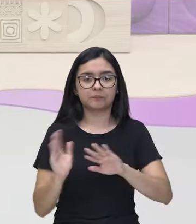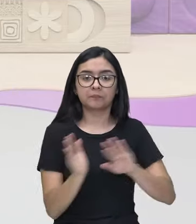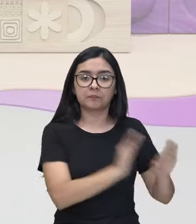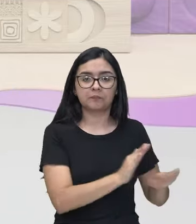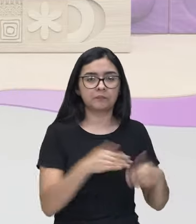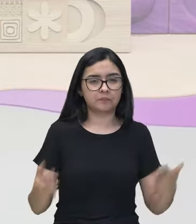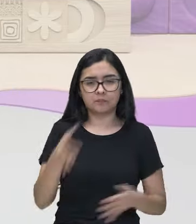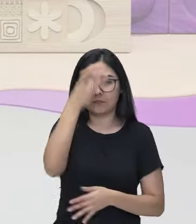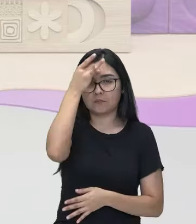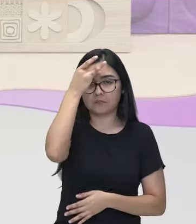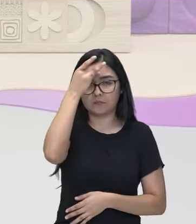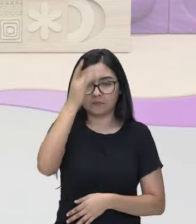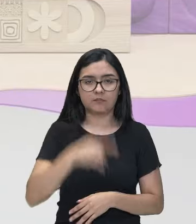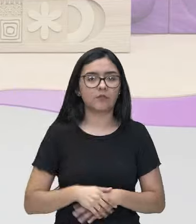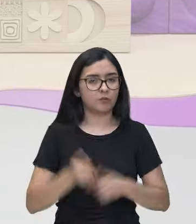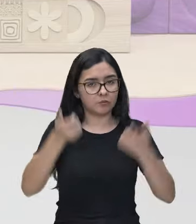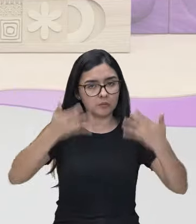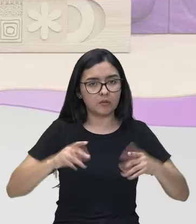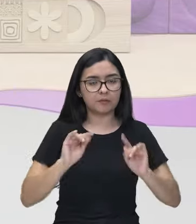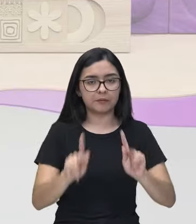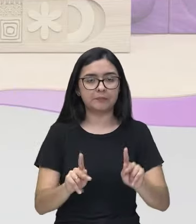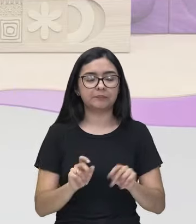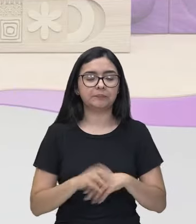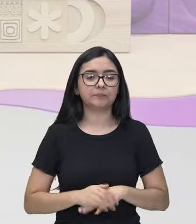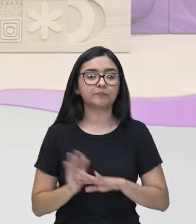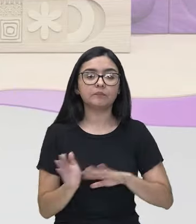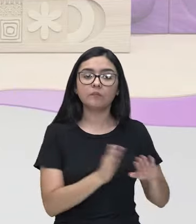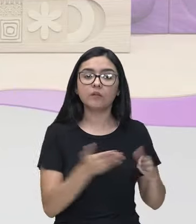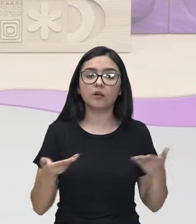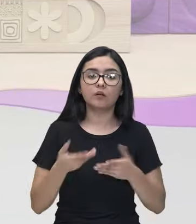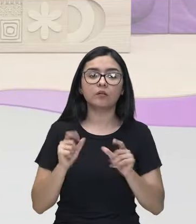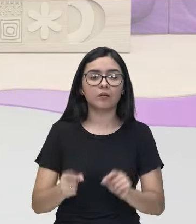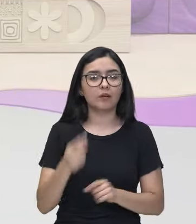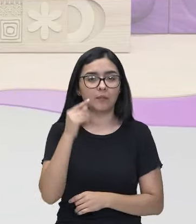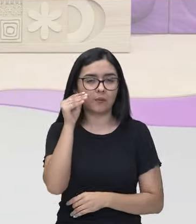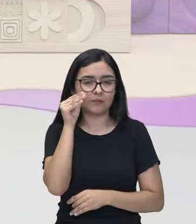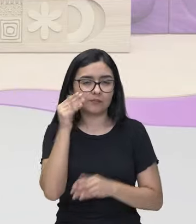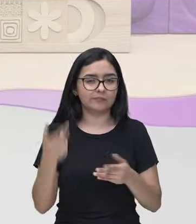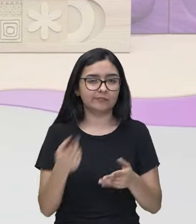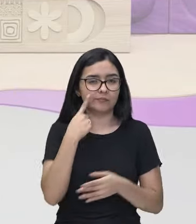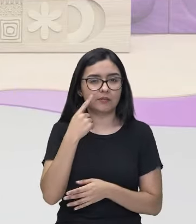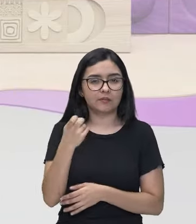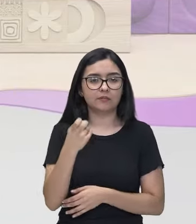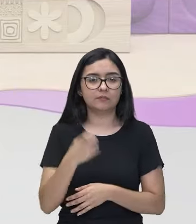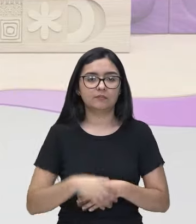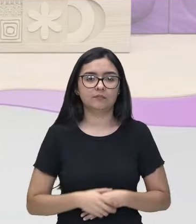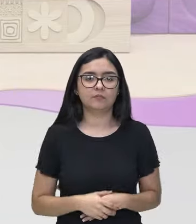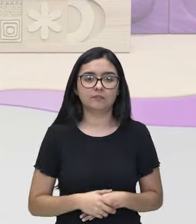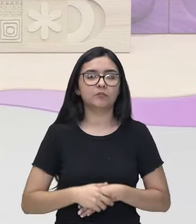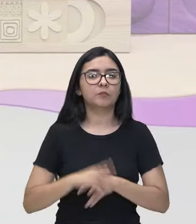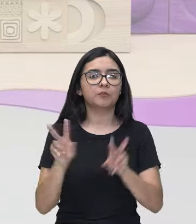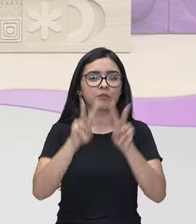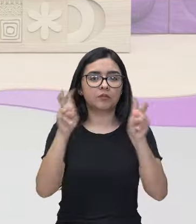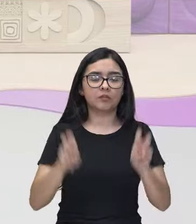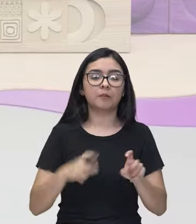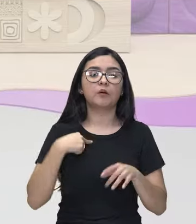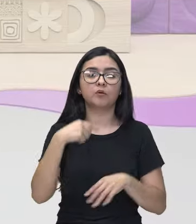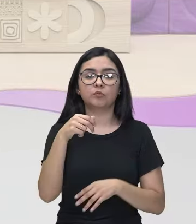marca bem isso que o professor te falou, beleza? E aí, pessoal, tem uma curiosidade aí muito interessante ainda sobre números naturais,